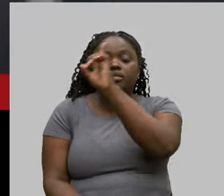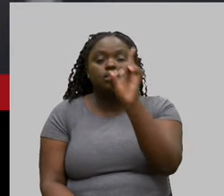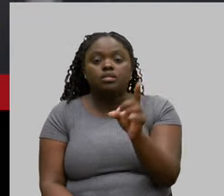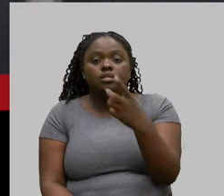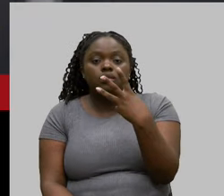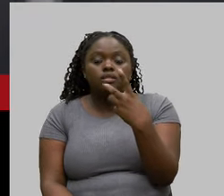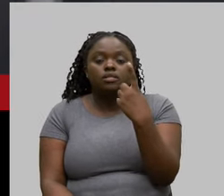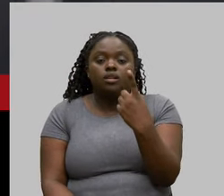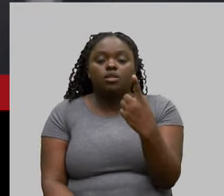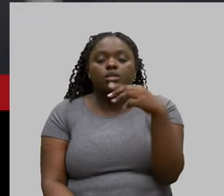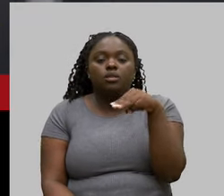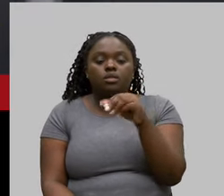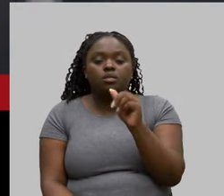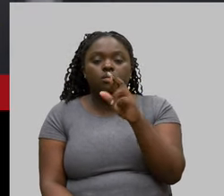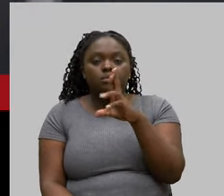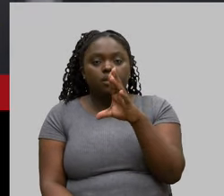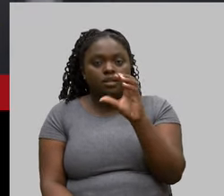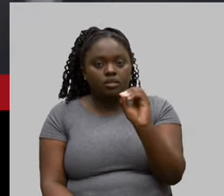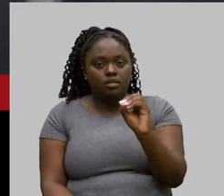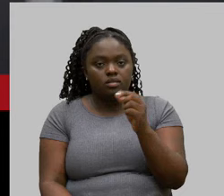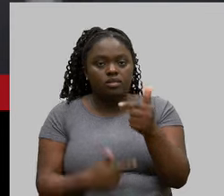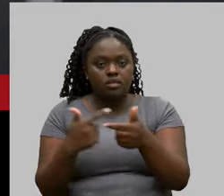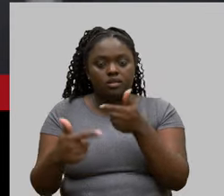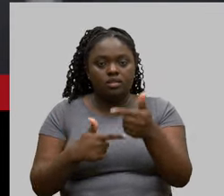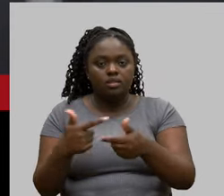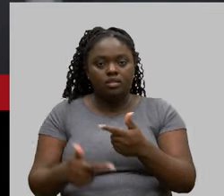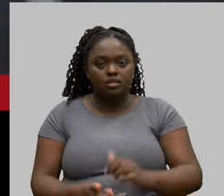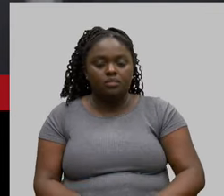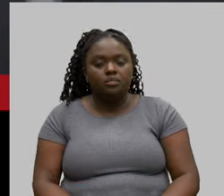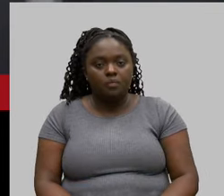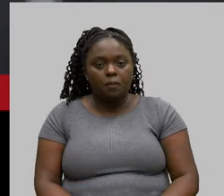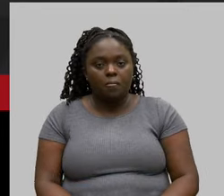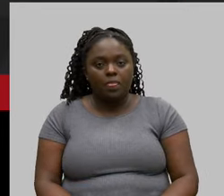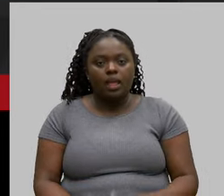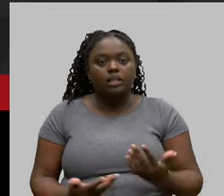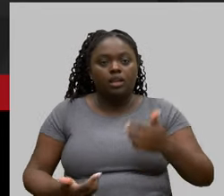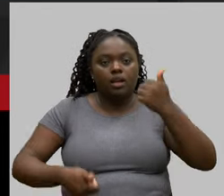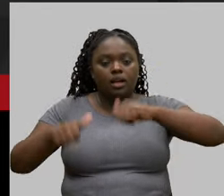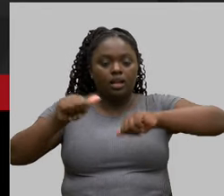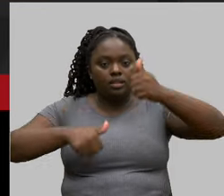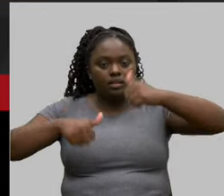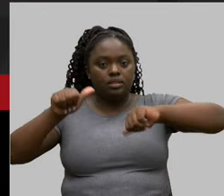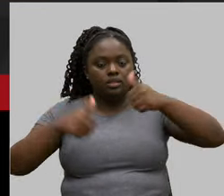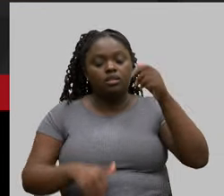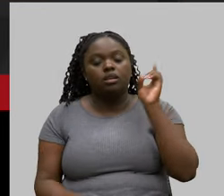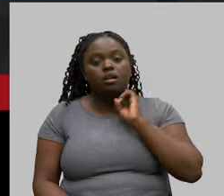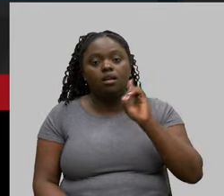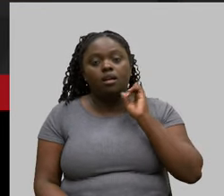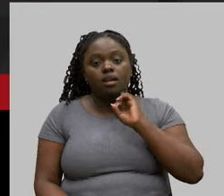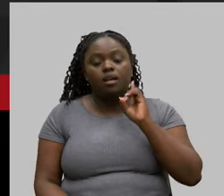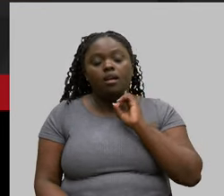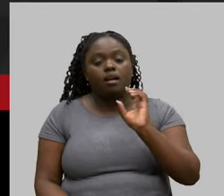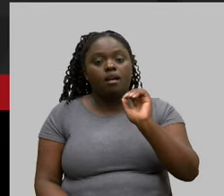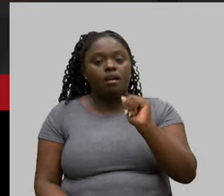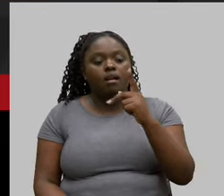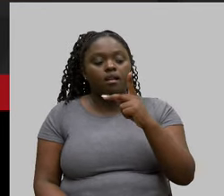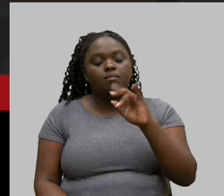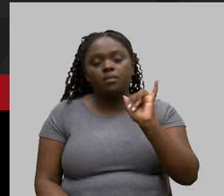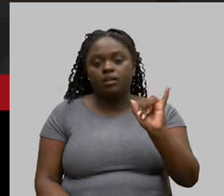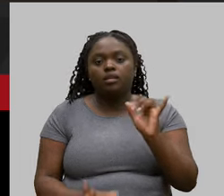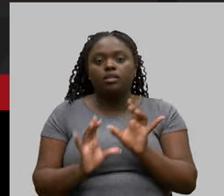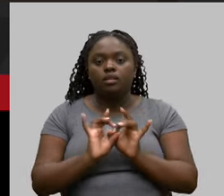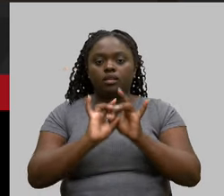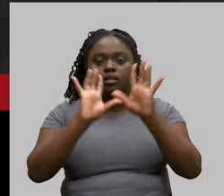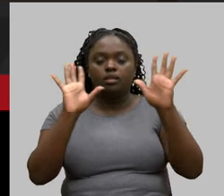desse exercício então analisando Minas Gerais aqui os dados da api disponibilizada